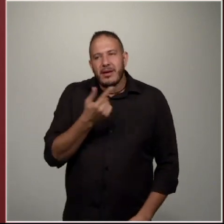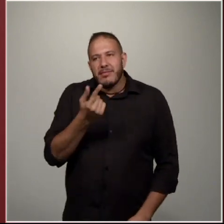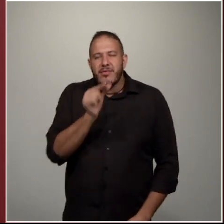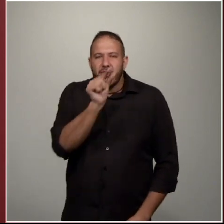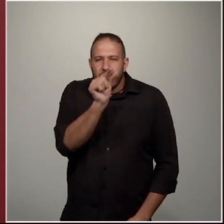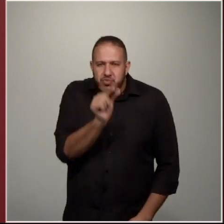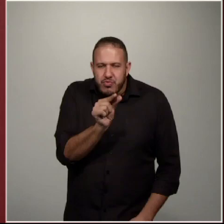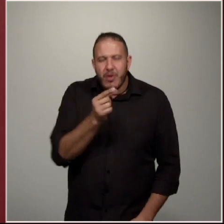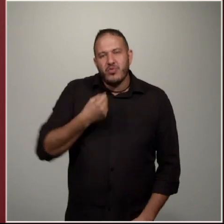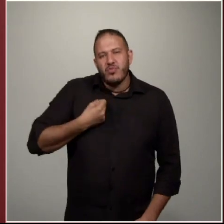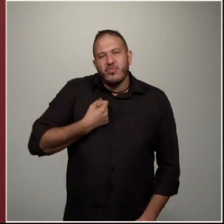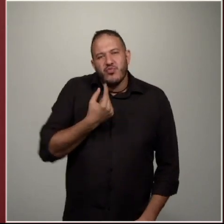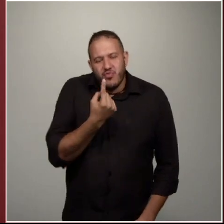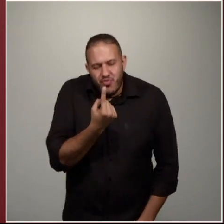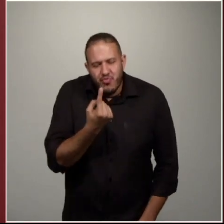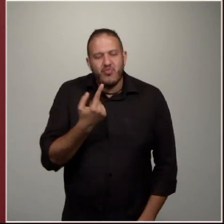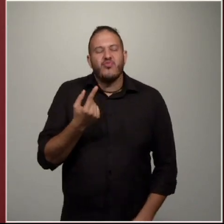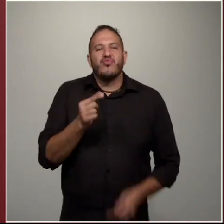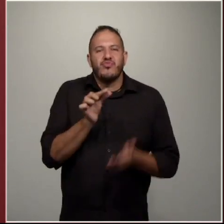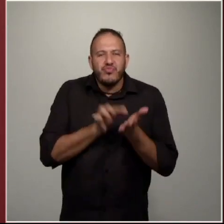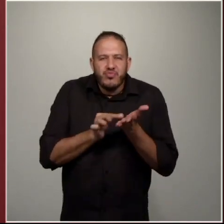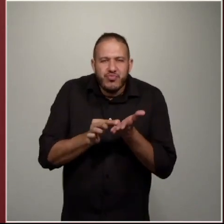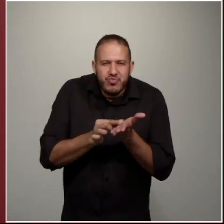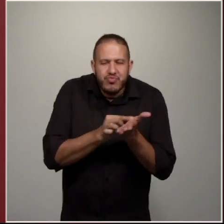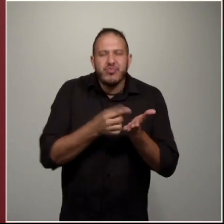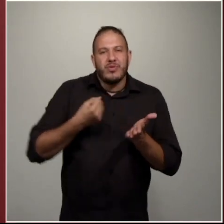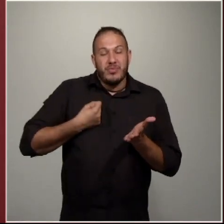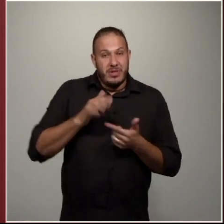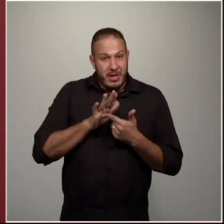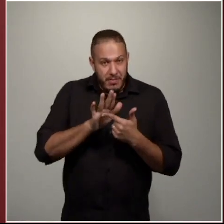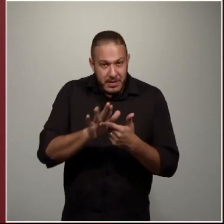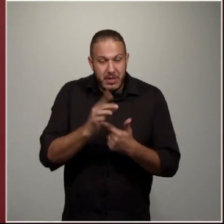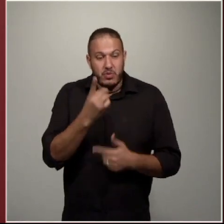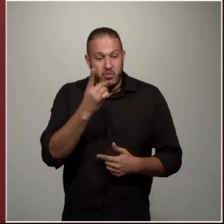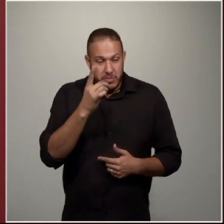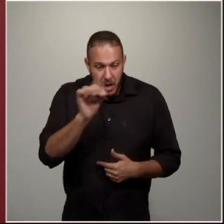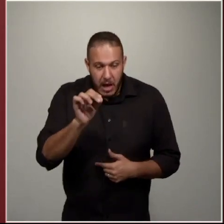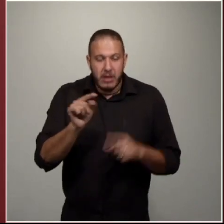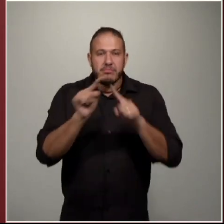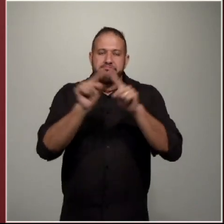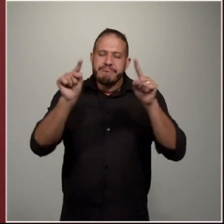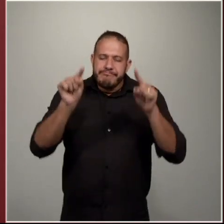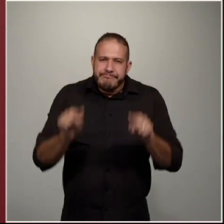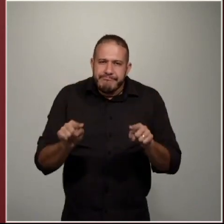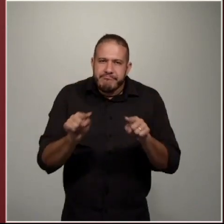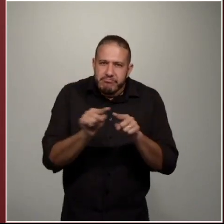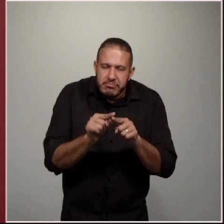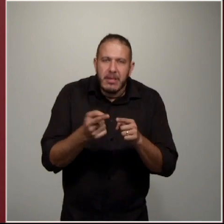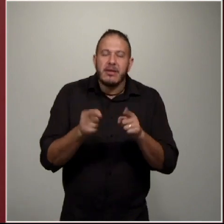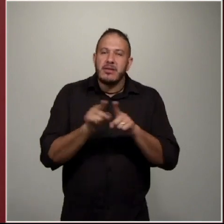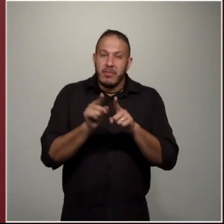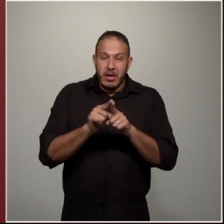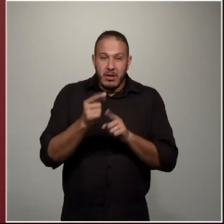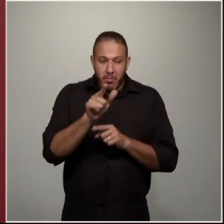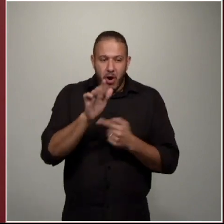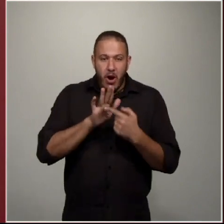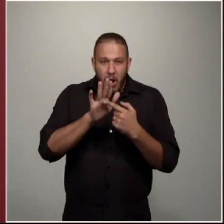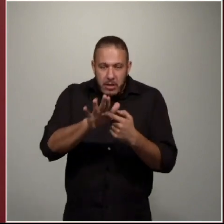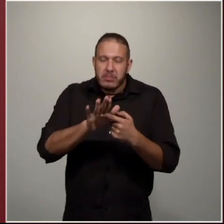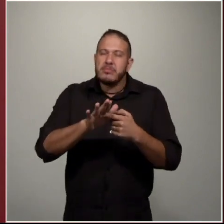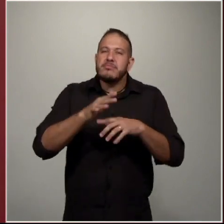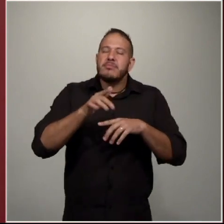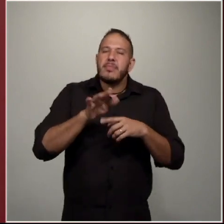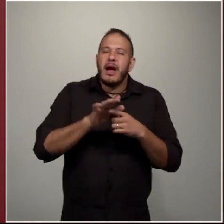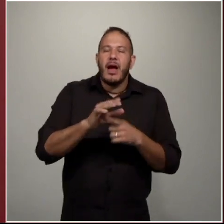representam o número 1 barrinhas que representam 10 é uma tabelinha que representam a centena